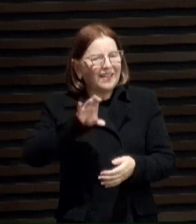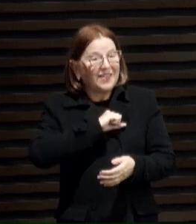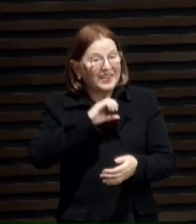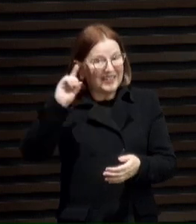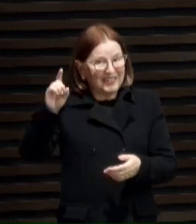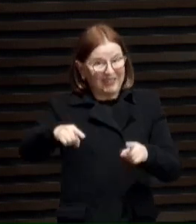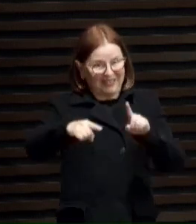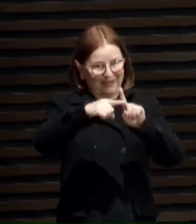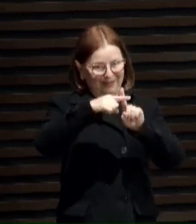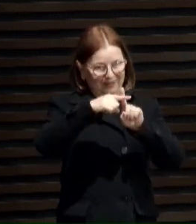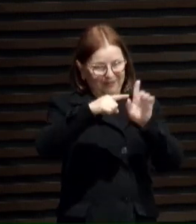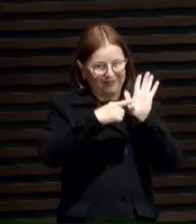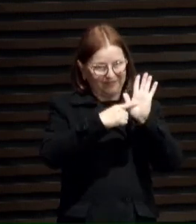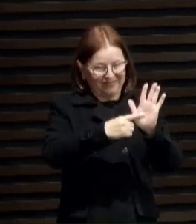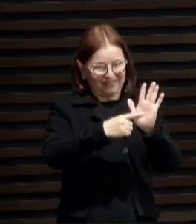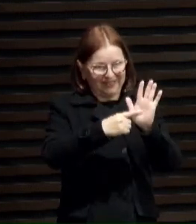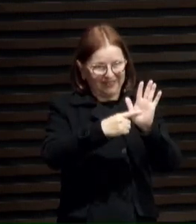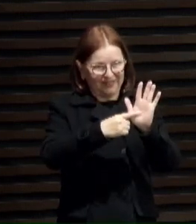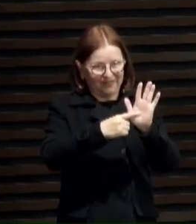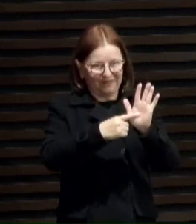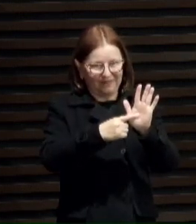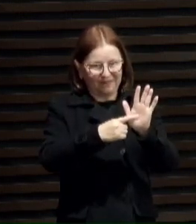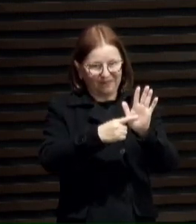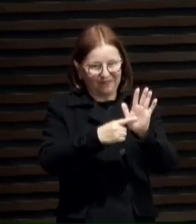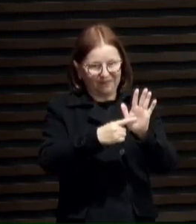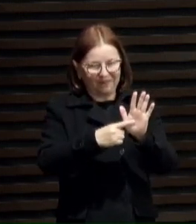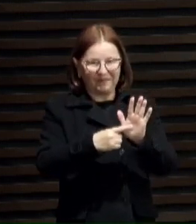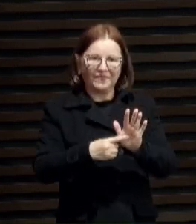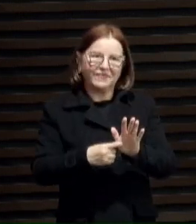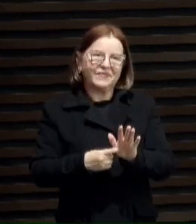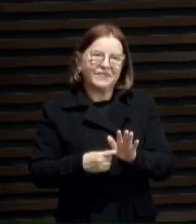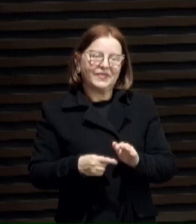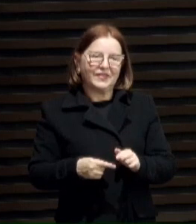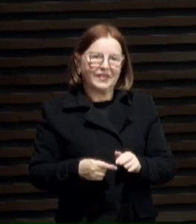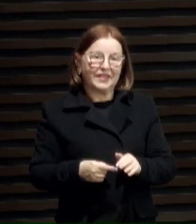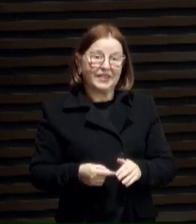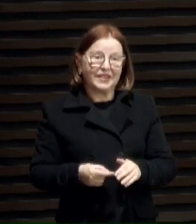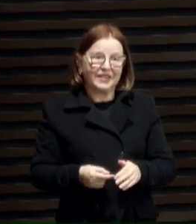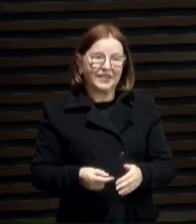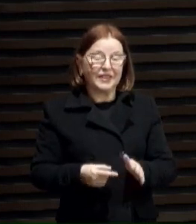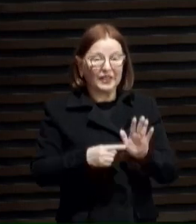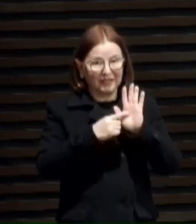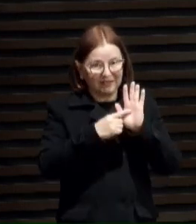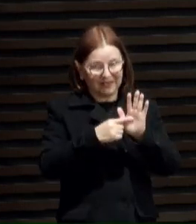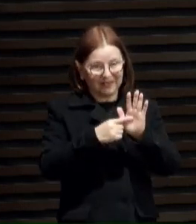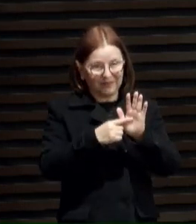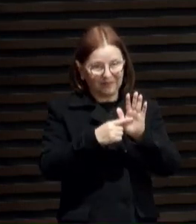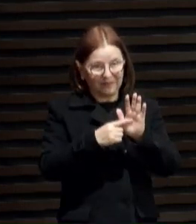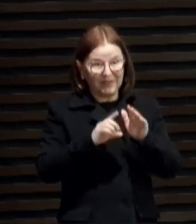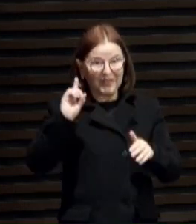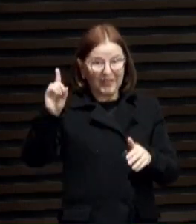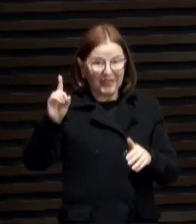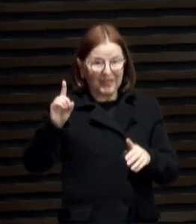na cruz foi nos outorgado de forma incondicional, a tal ponto dele ter dado o seu